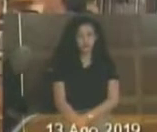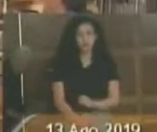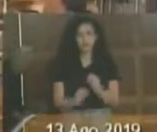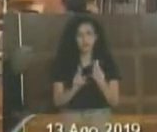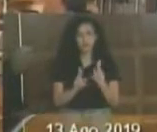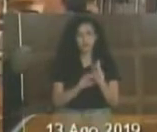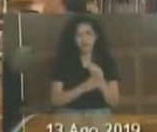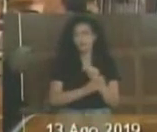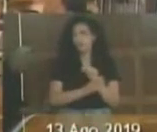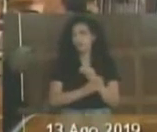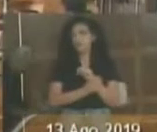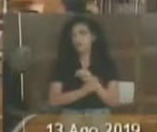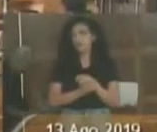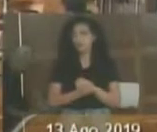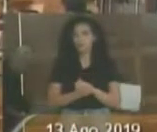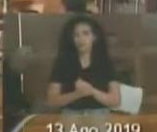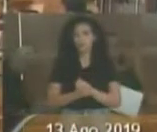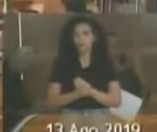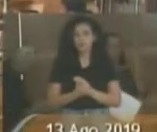Aprovado por 7 votos.